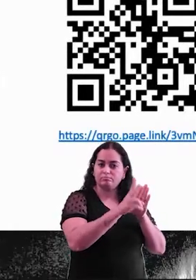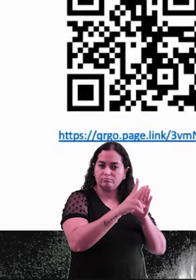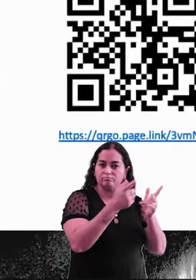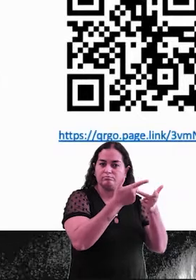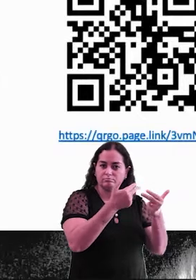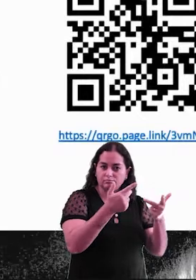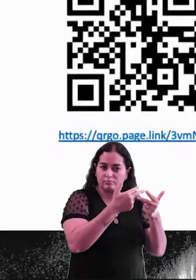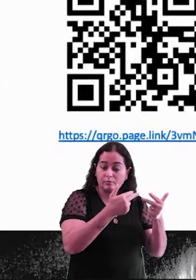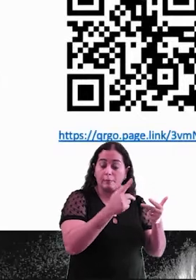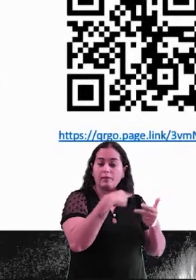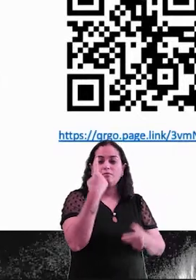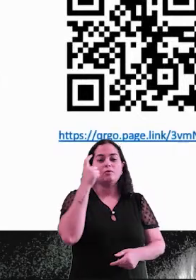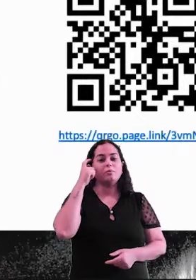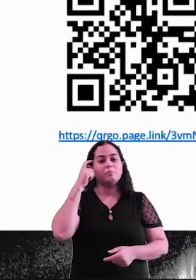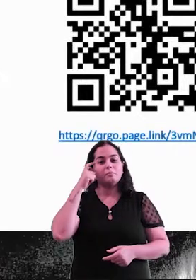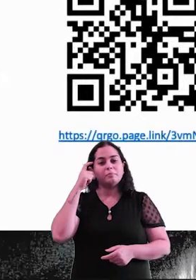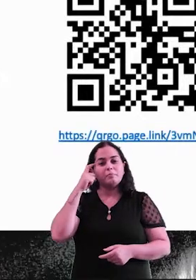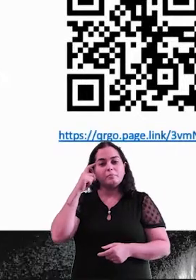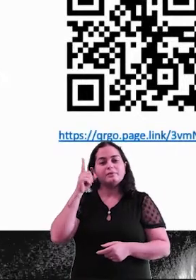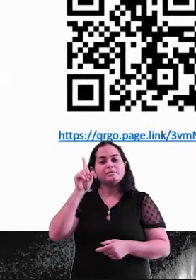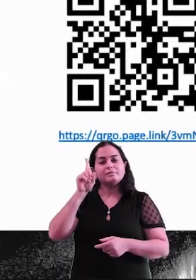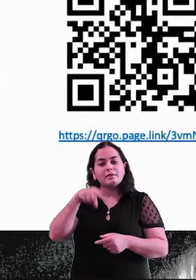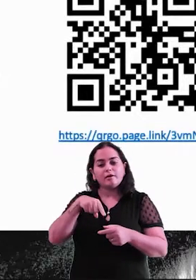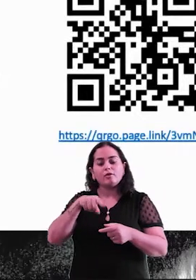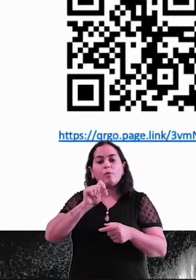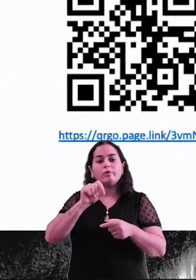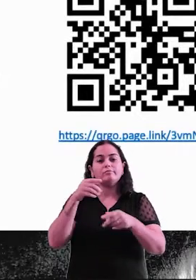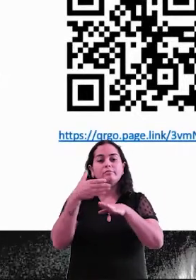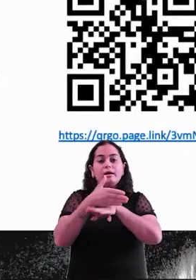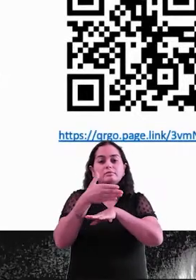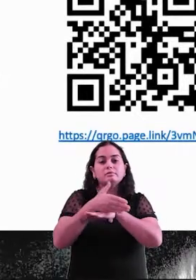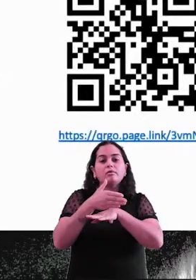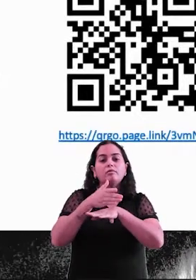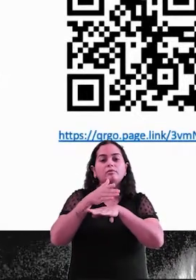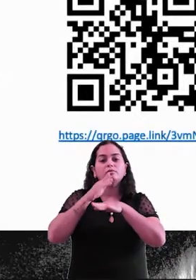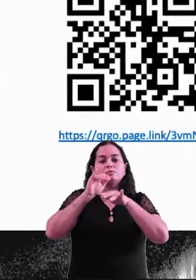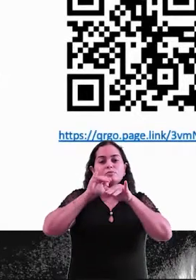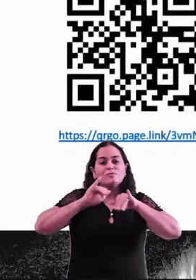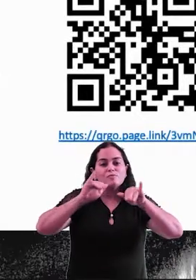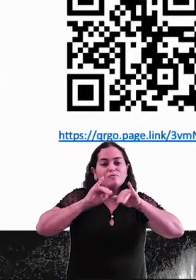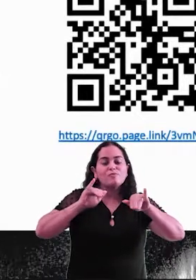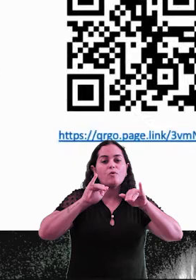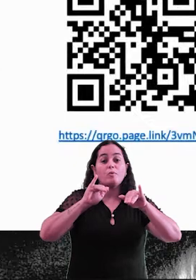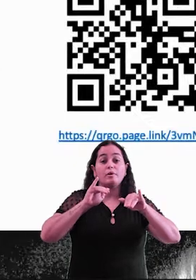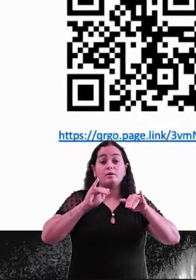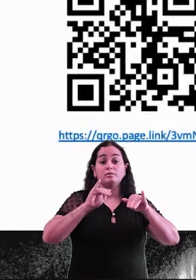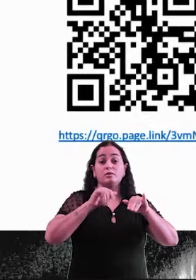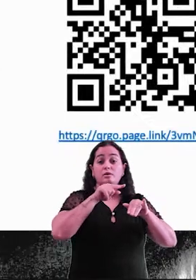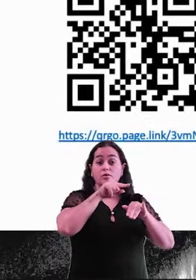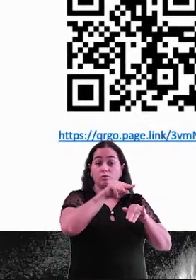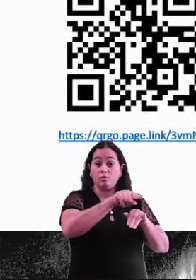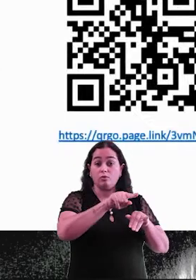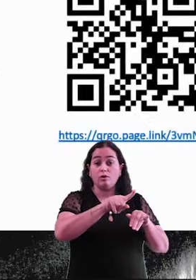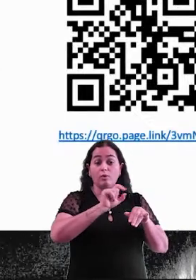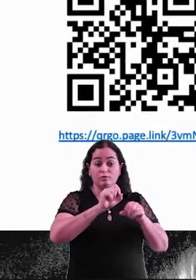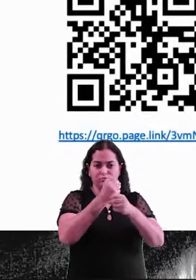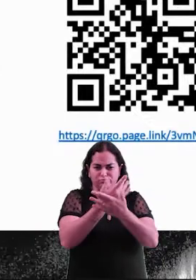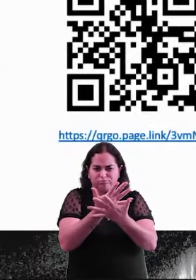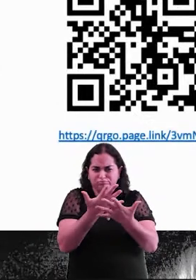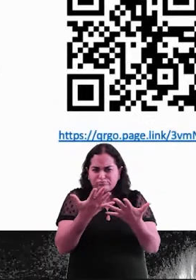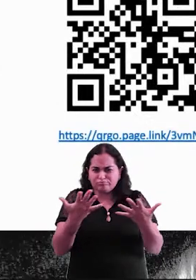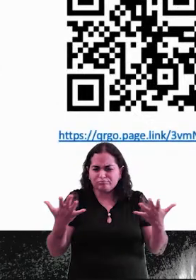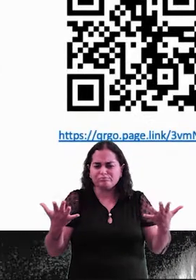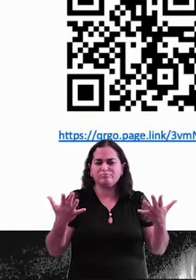questão de que é vedada a recusa de oferta de obra intelectual em formato acessível à pessoa com deficiência, sob